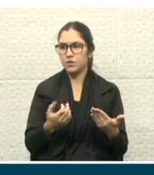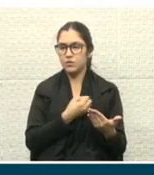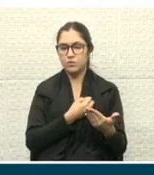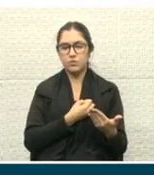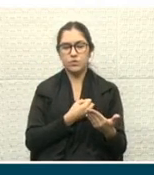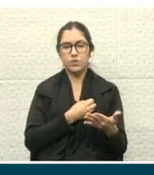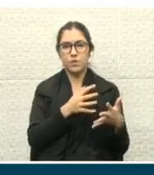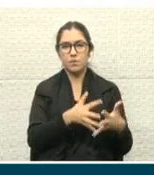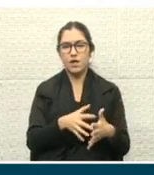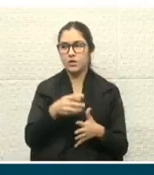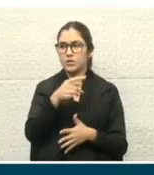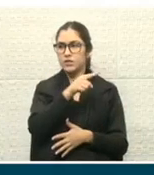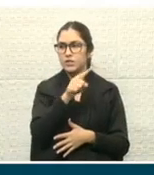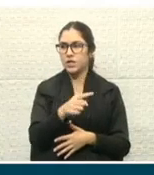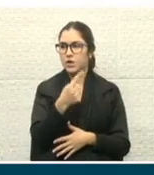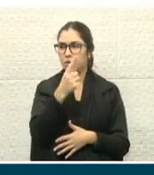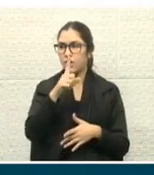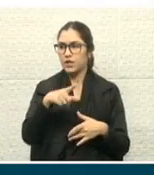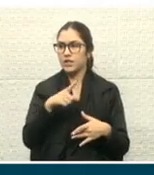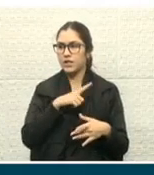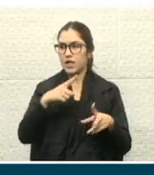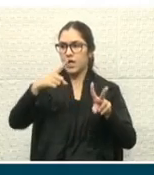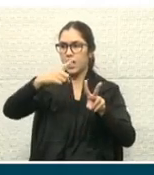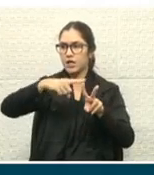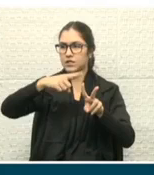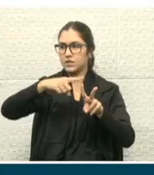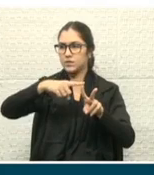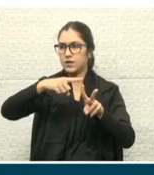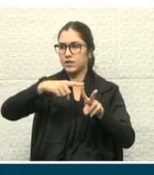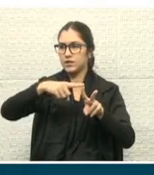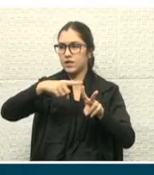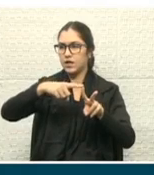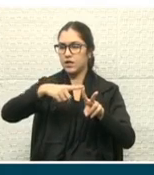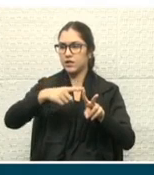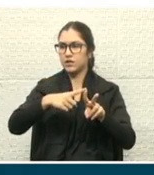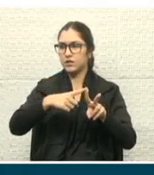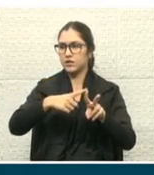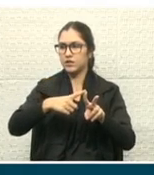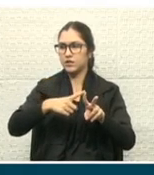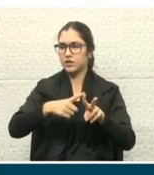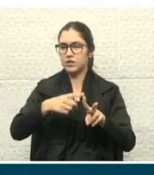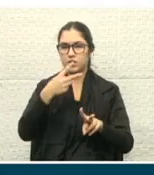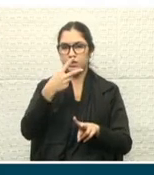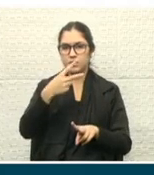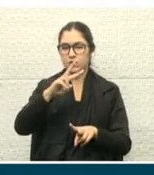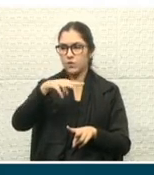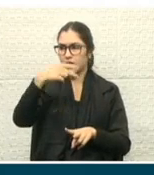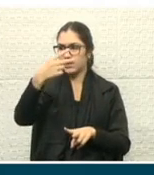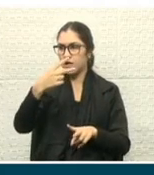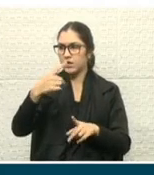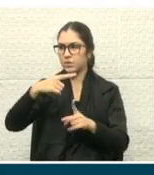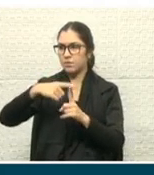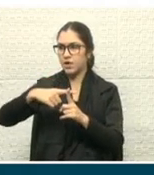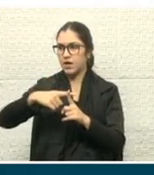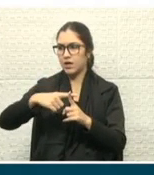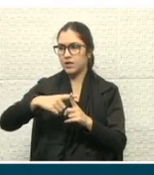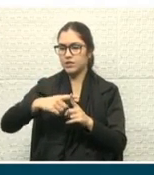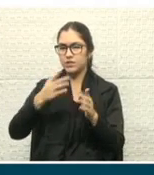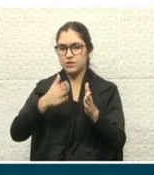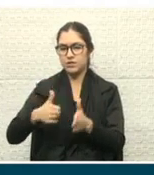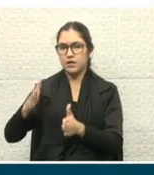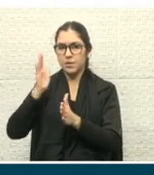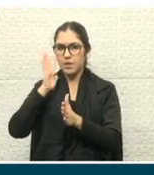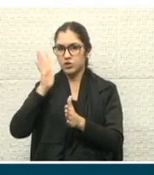complexo Z1 é dado pela raiz quadrada da parte real ao quadrado mais a